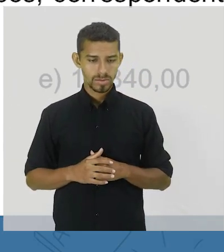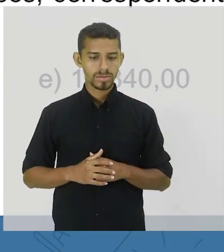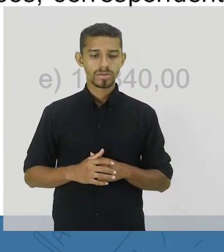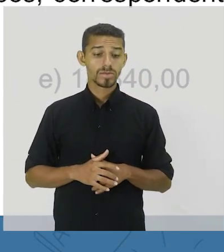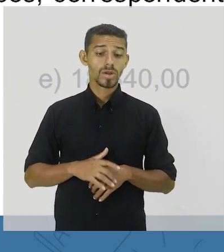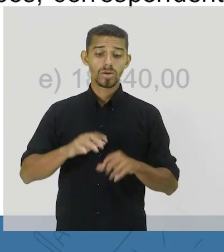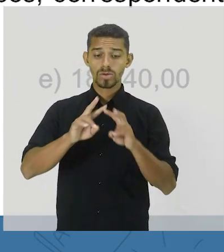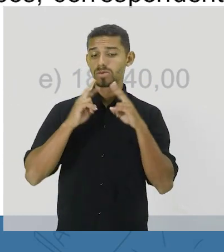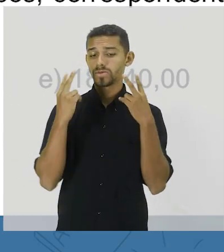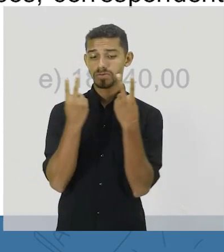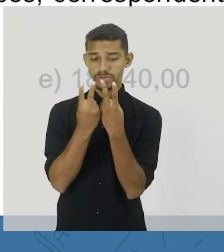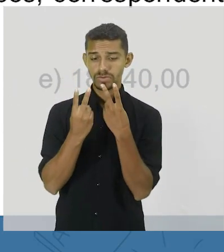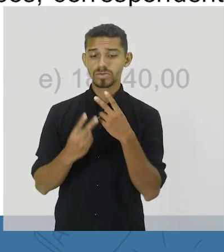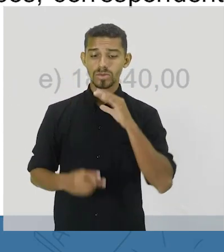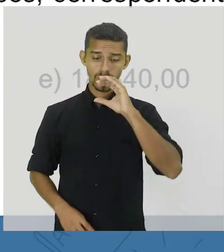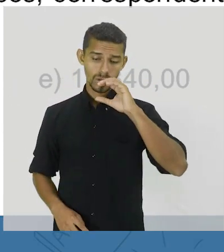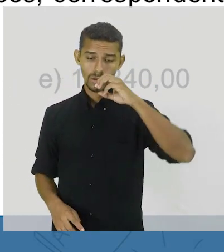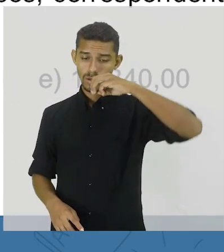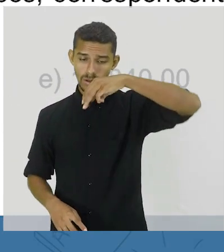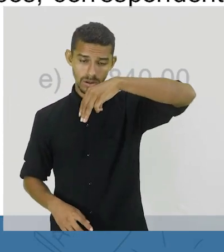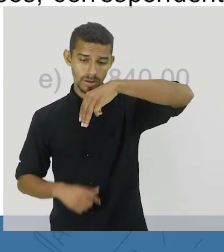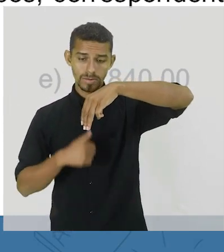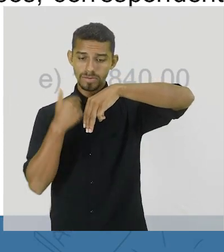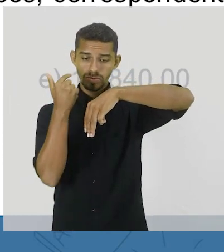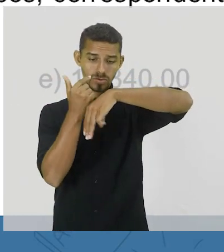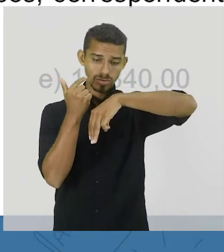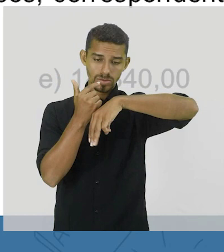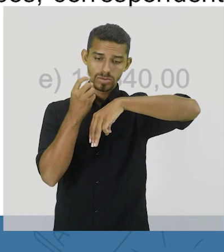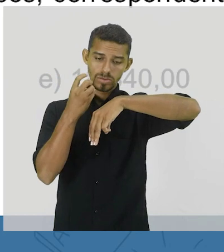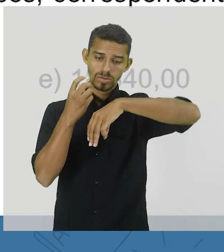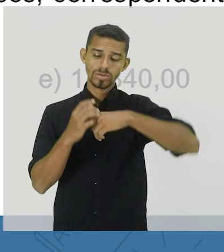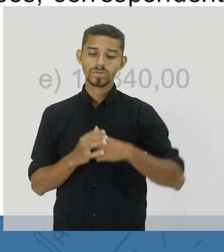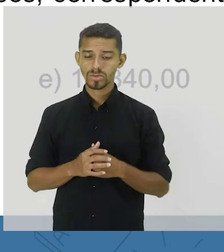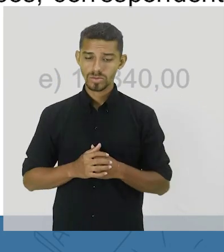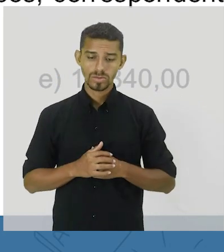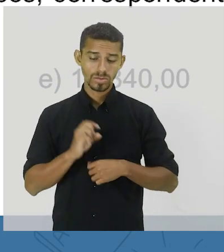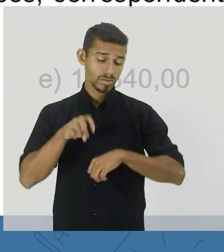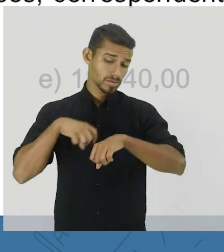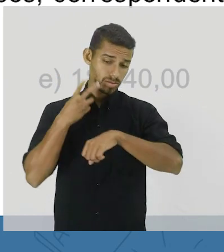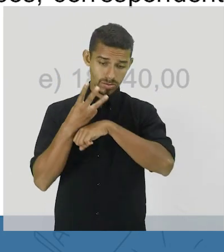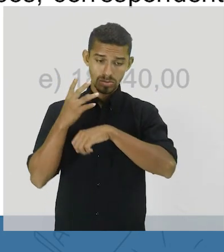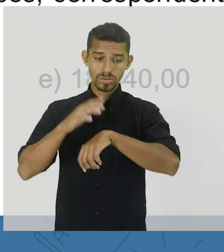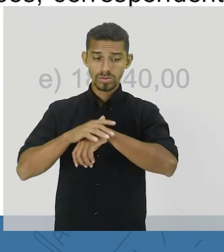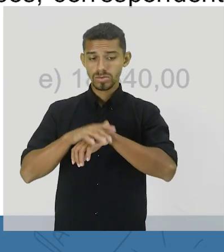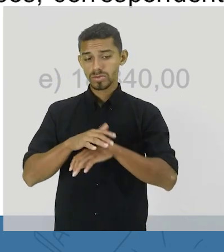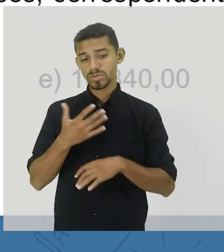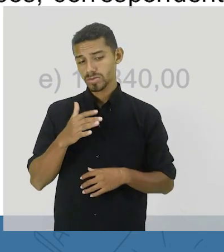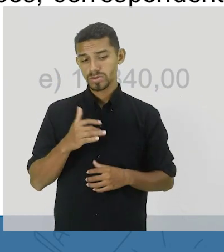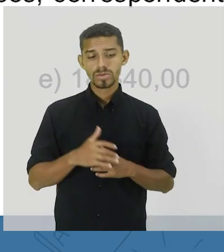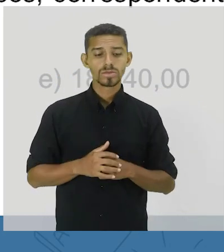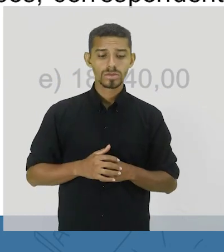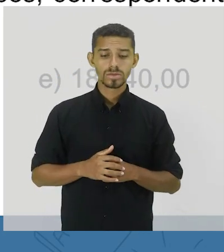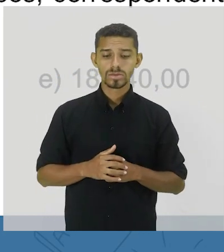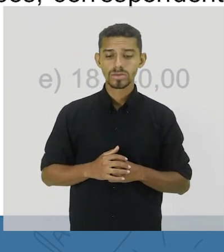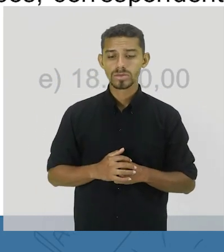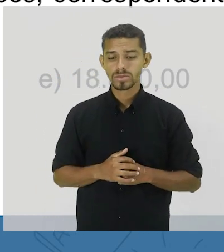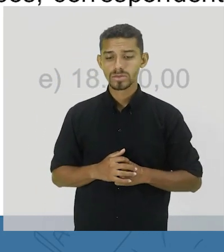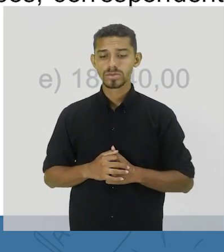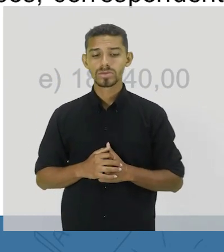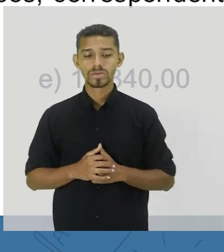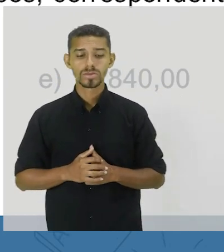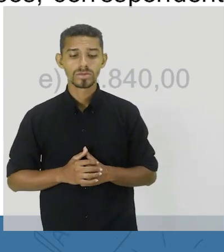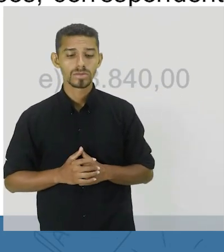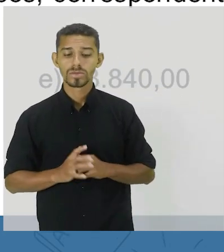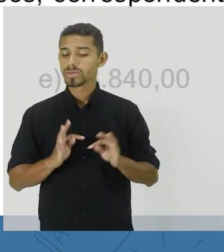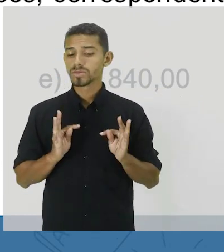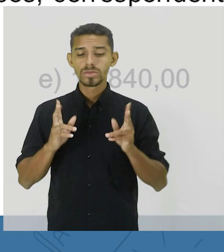cúbico correspondente a 10 dessas esferas é igual a aproximadamente. Então, essa questão é boa porque ele já te deu todas as